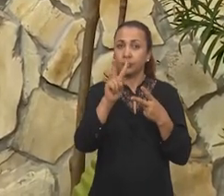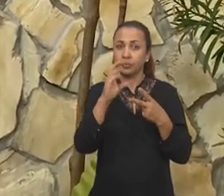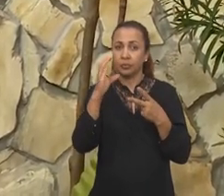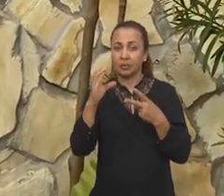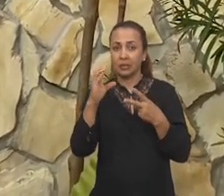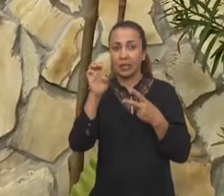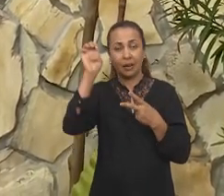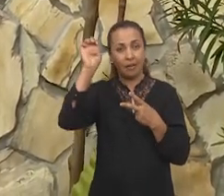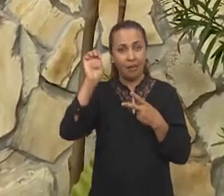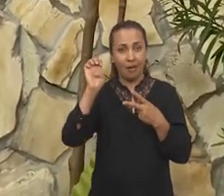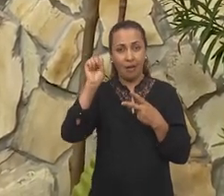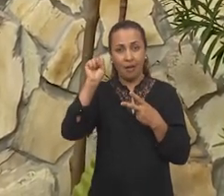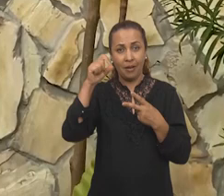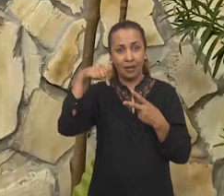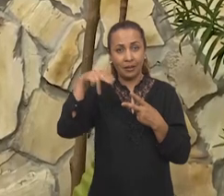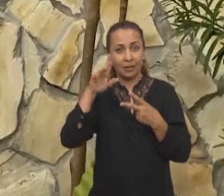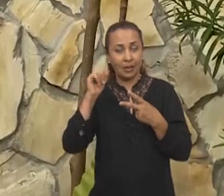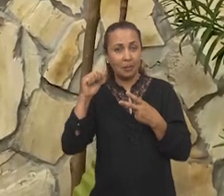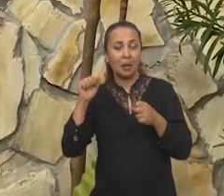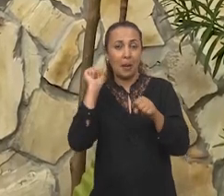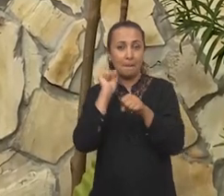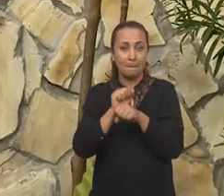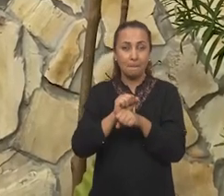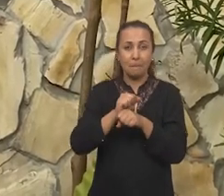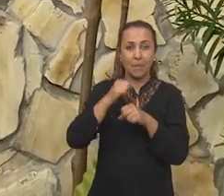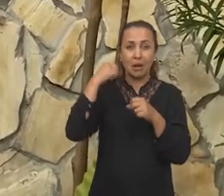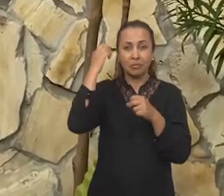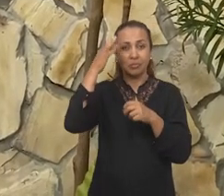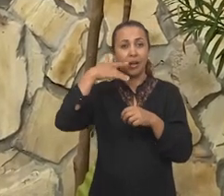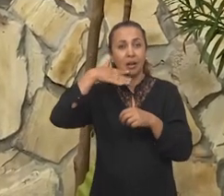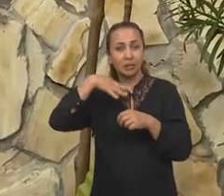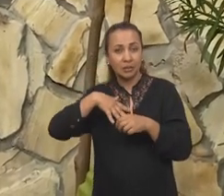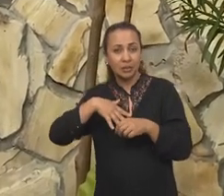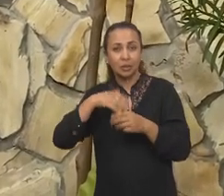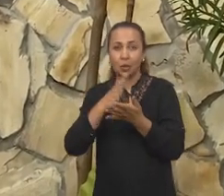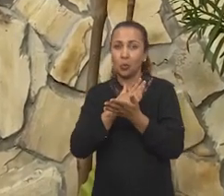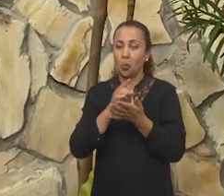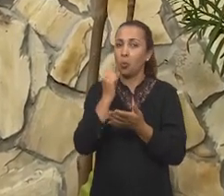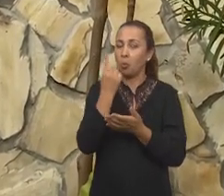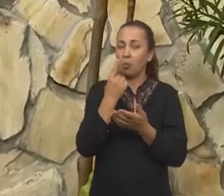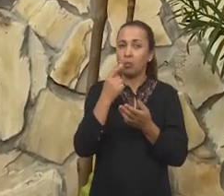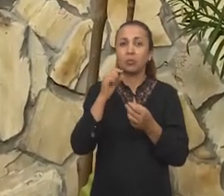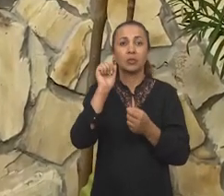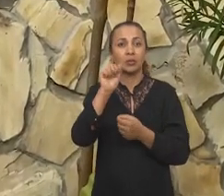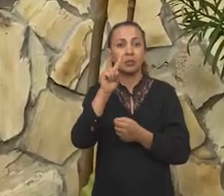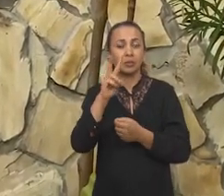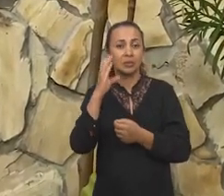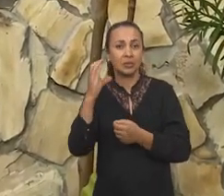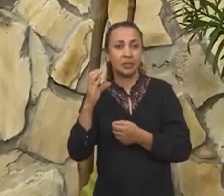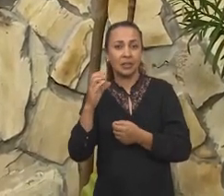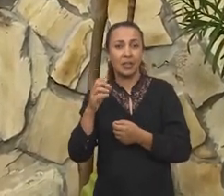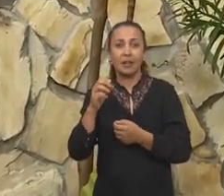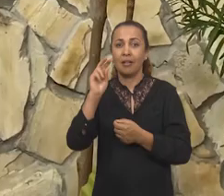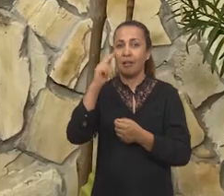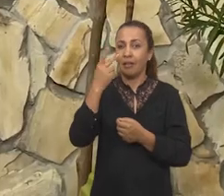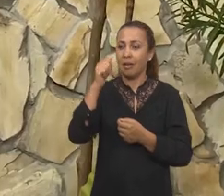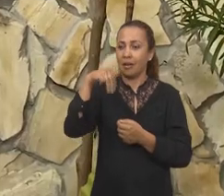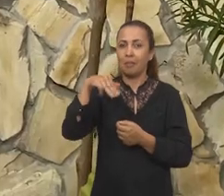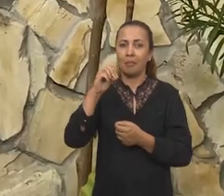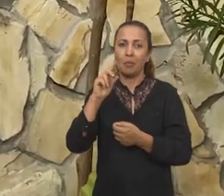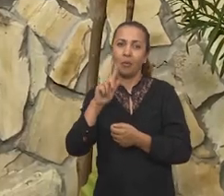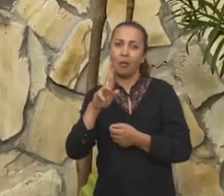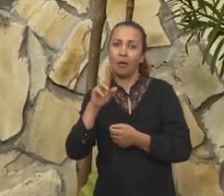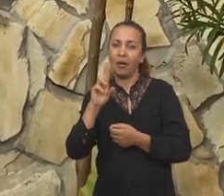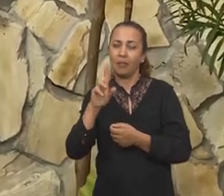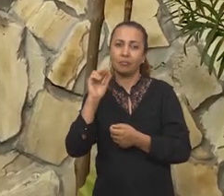vascular isquêmico E conforme a parada da circulação de algum vaso e o acidente vascular cerebral hemorrágico